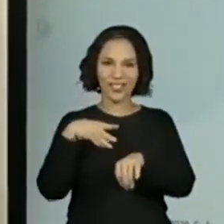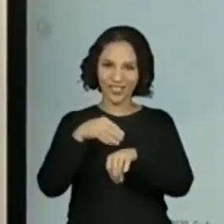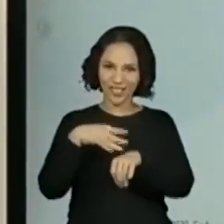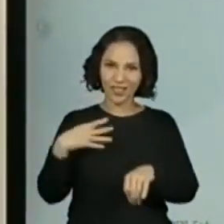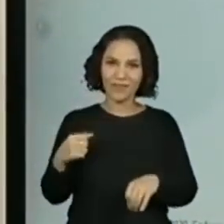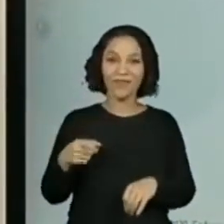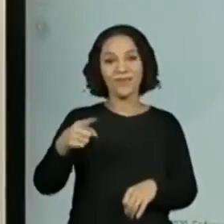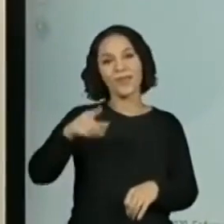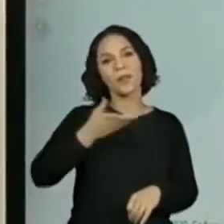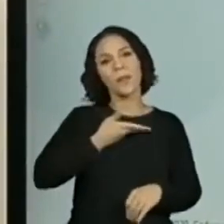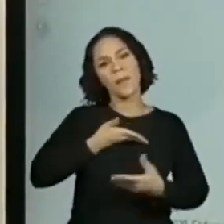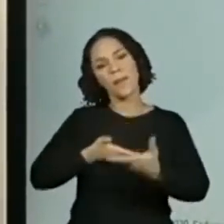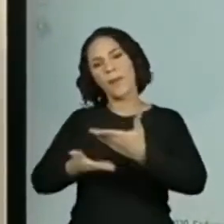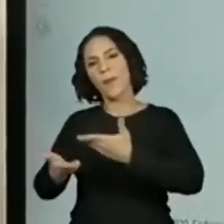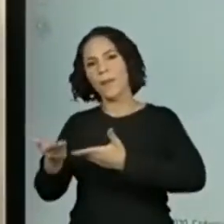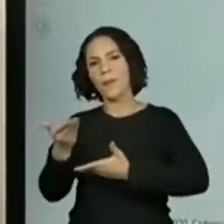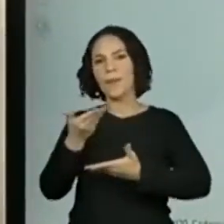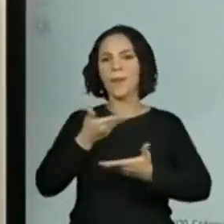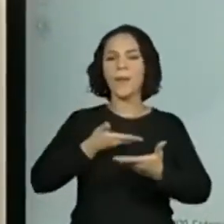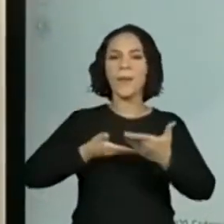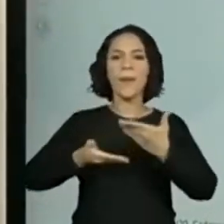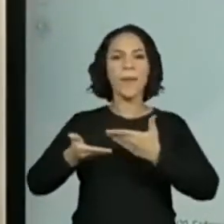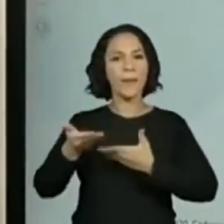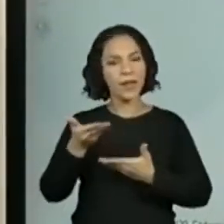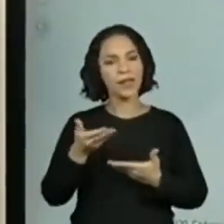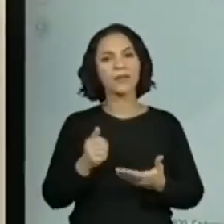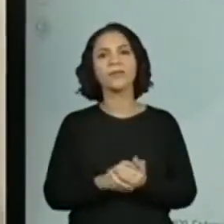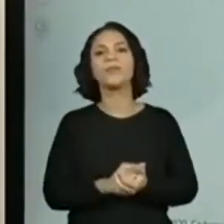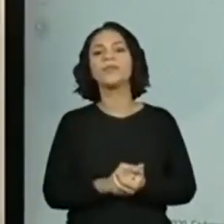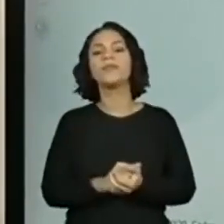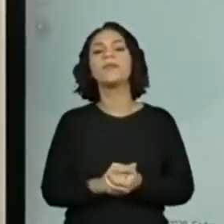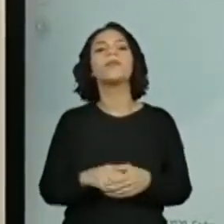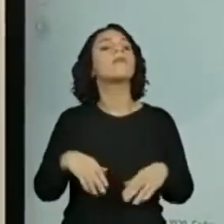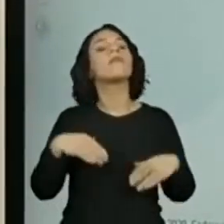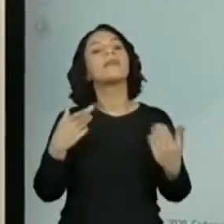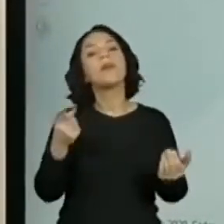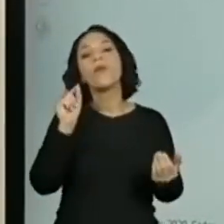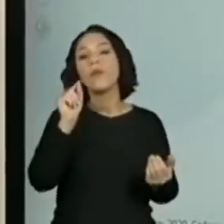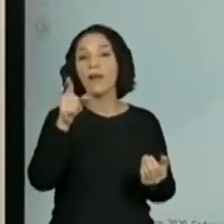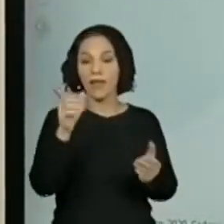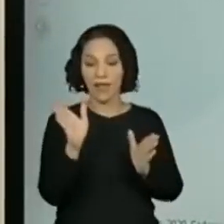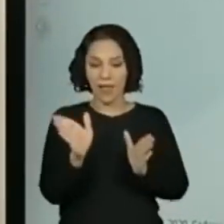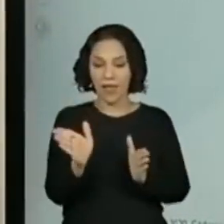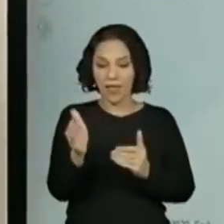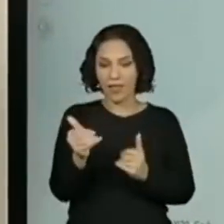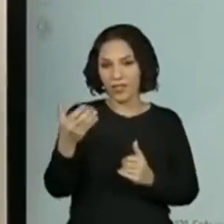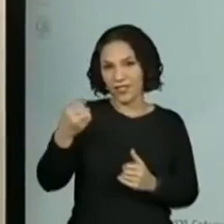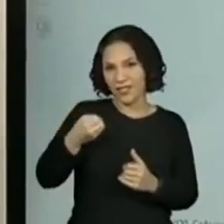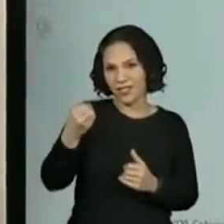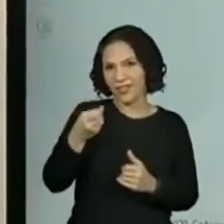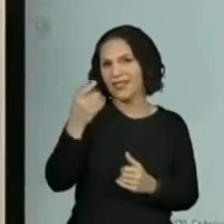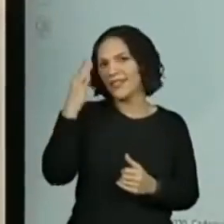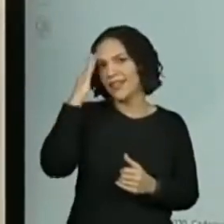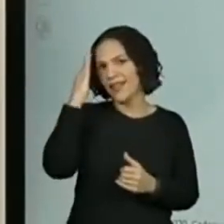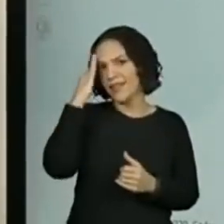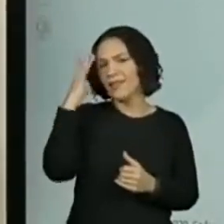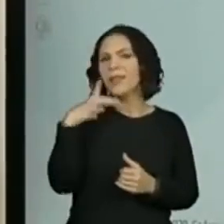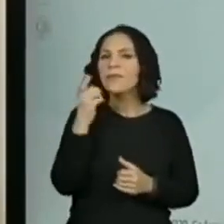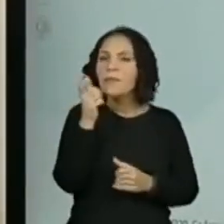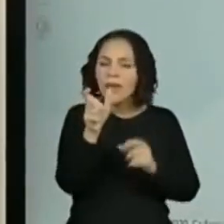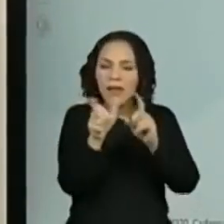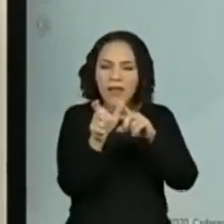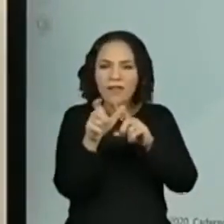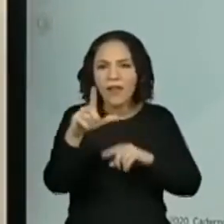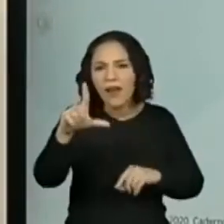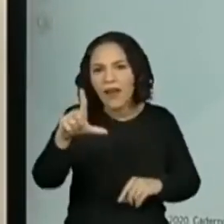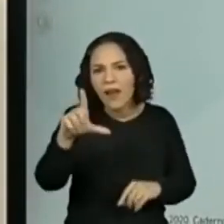porque é assim que a gente vai aprendendo. Vai dando dica, porque vocês... Quem tem uma caixinha de leite em casa, consegue encontrar a palavra